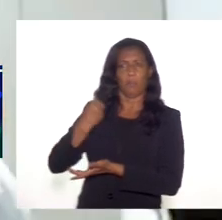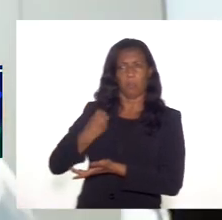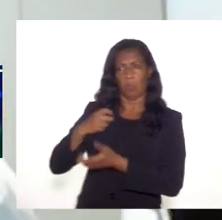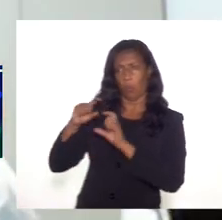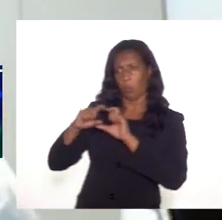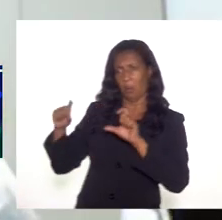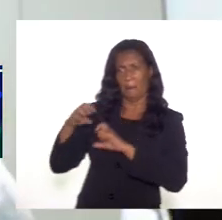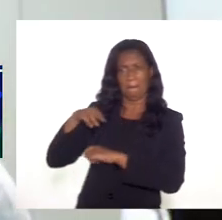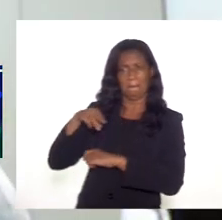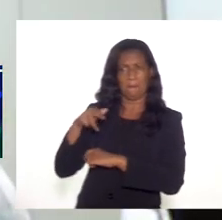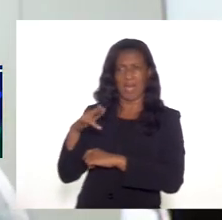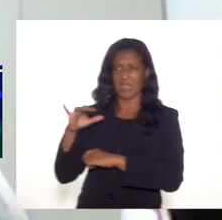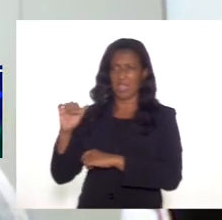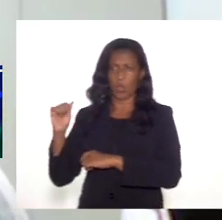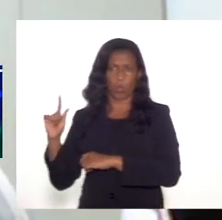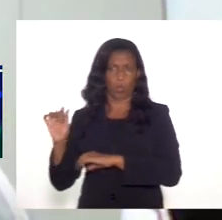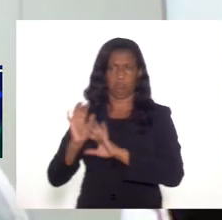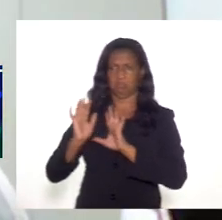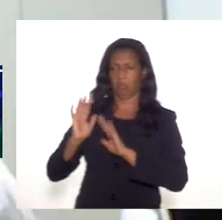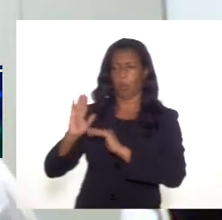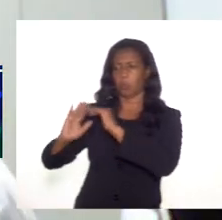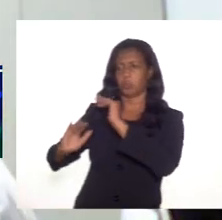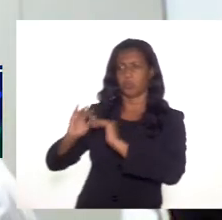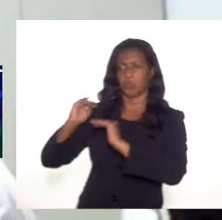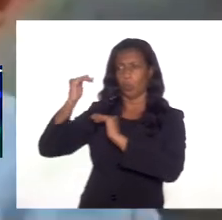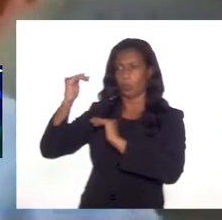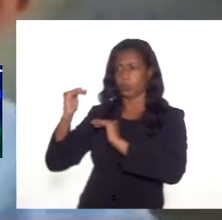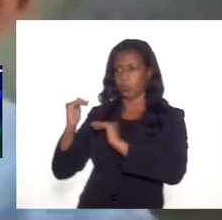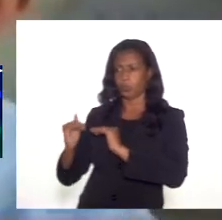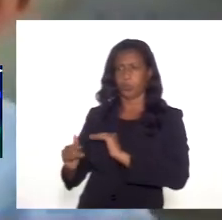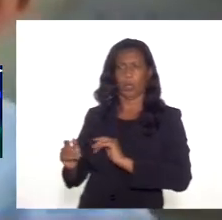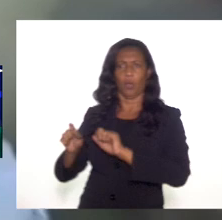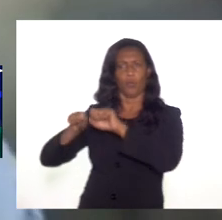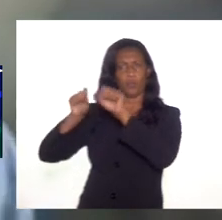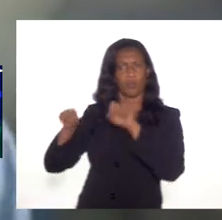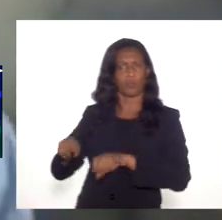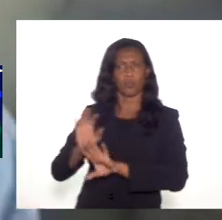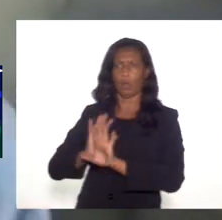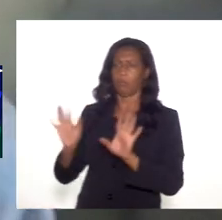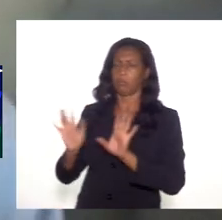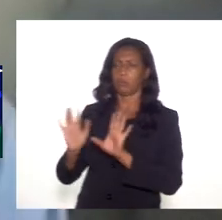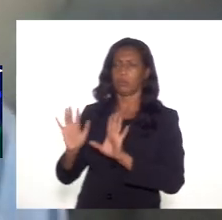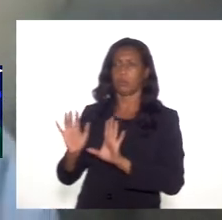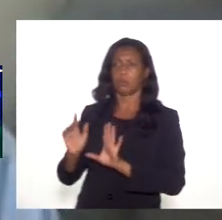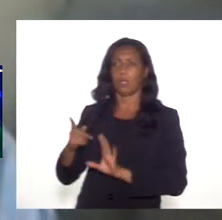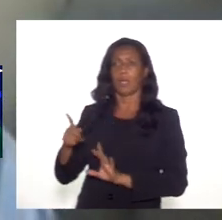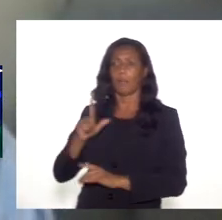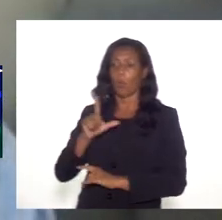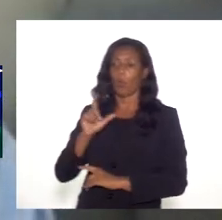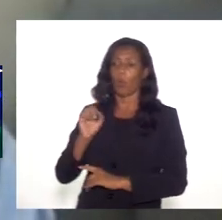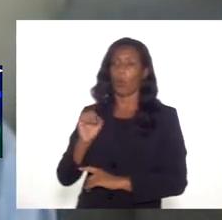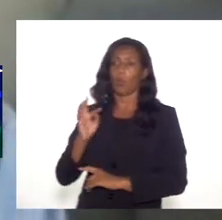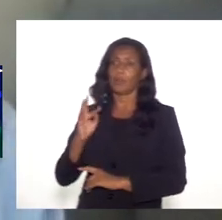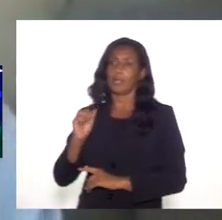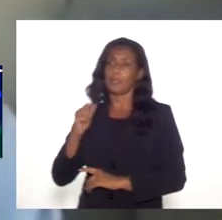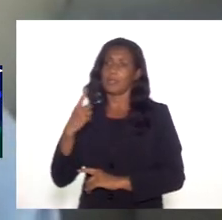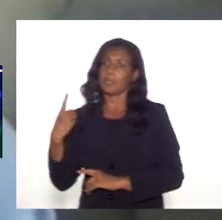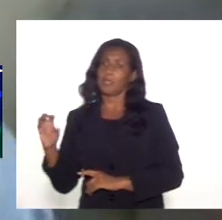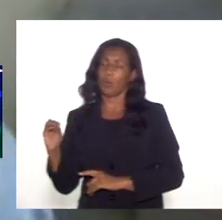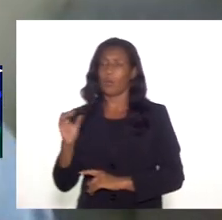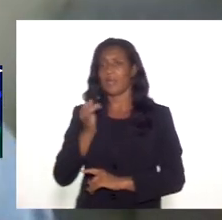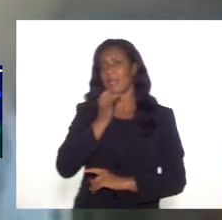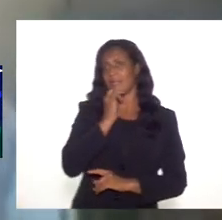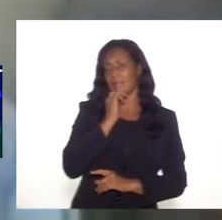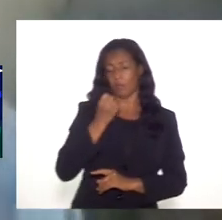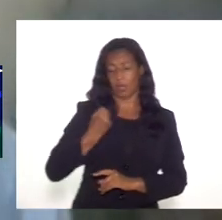é por categoria funcional, é por lotação. Então, nós teremos, por